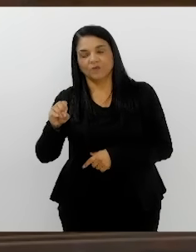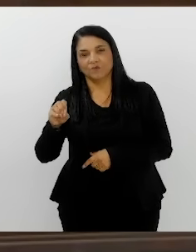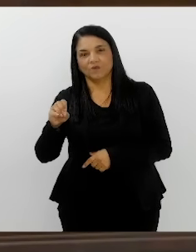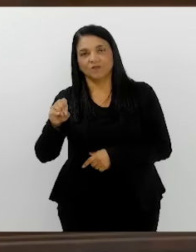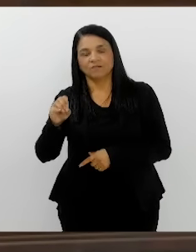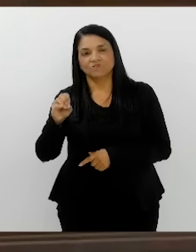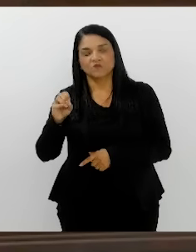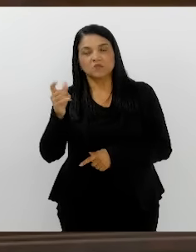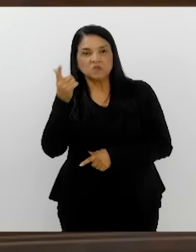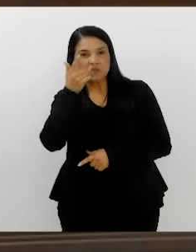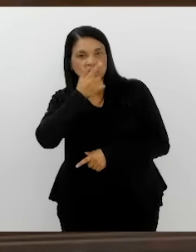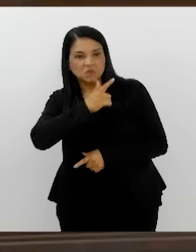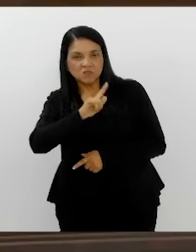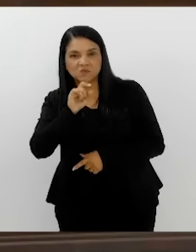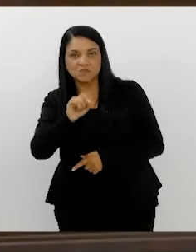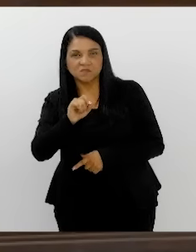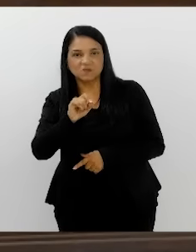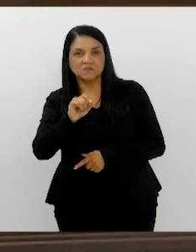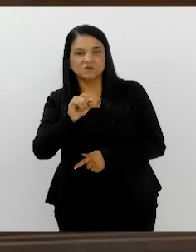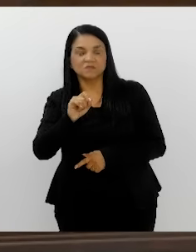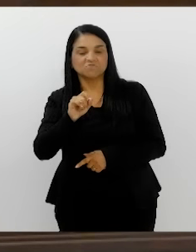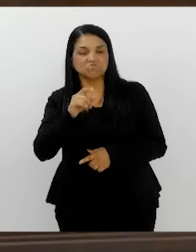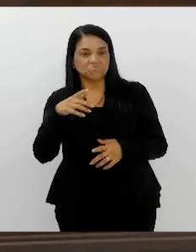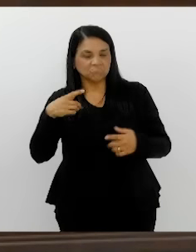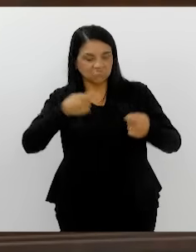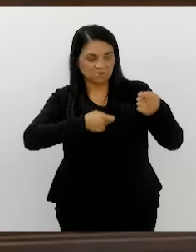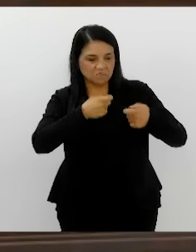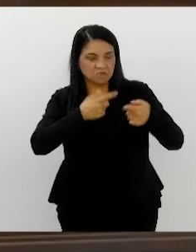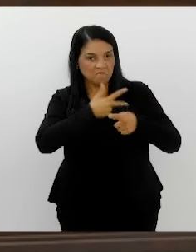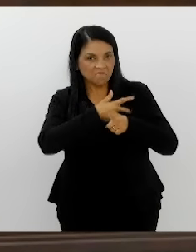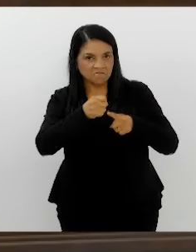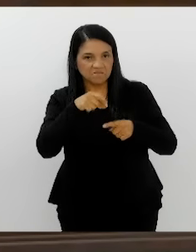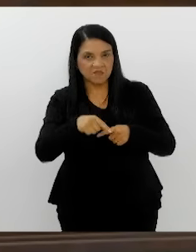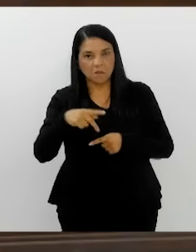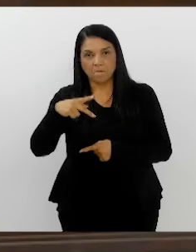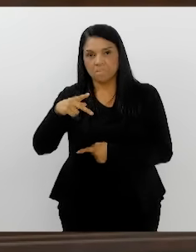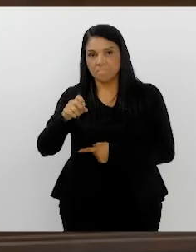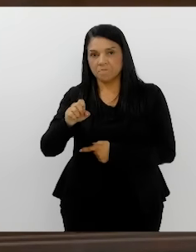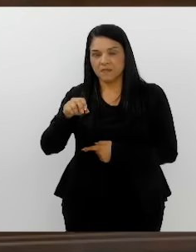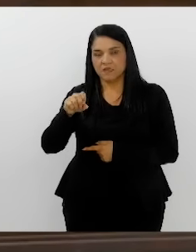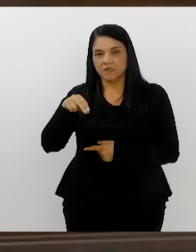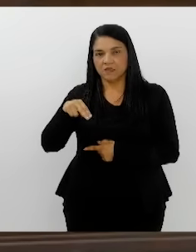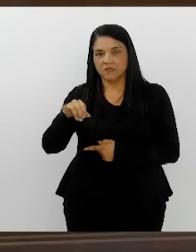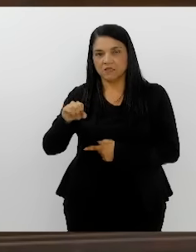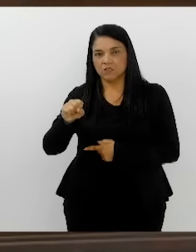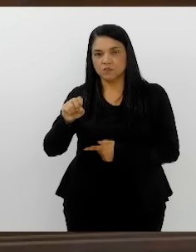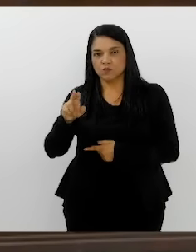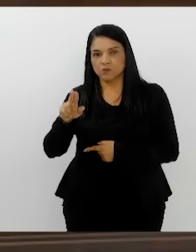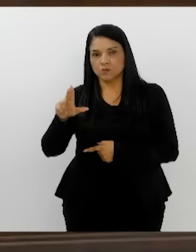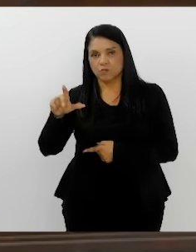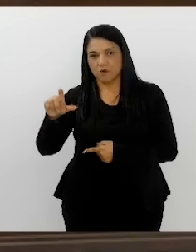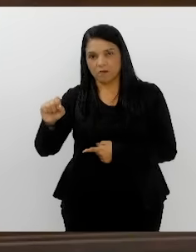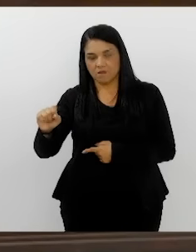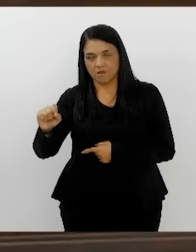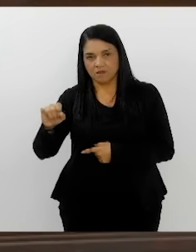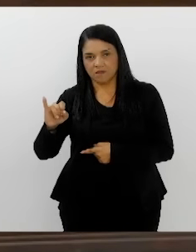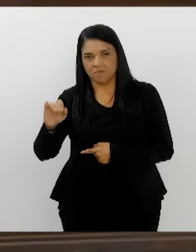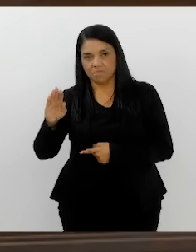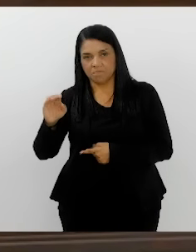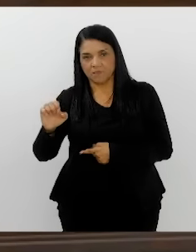conquistador da Península Ibérica. Eu lembro, Padre Alex, que no grupo, quando